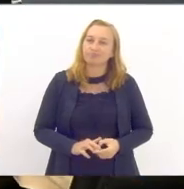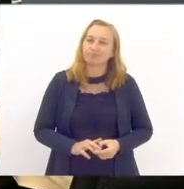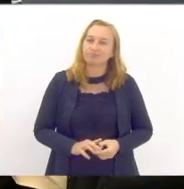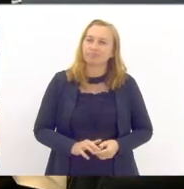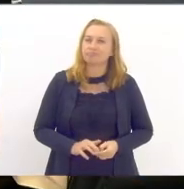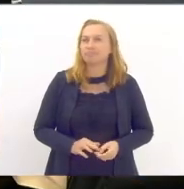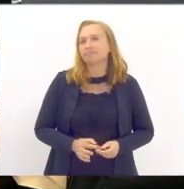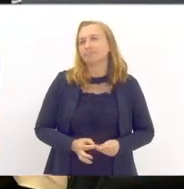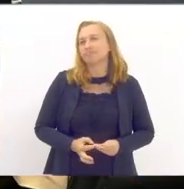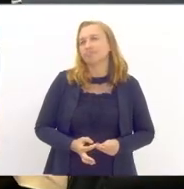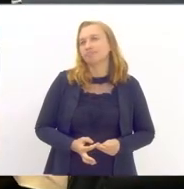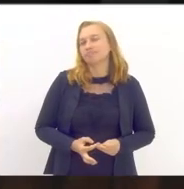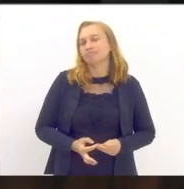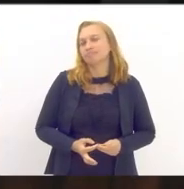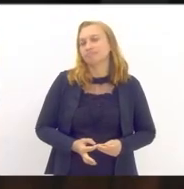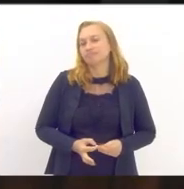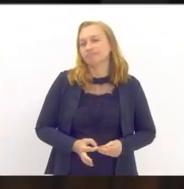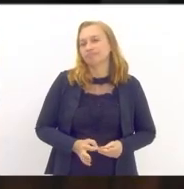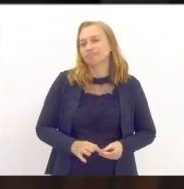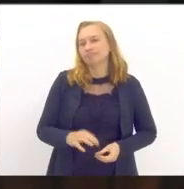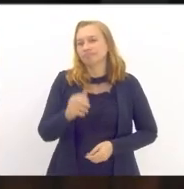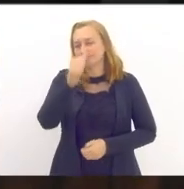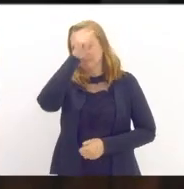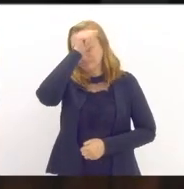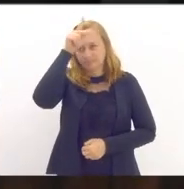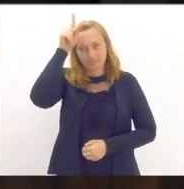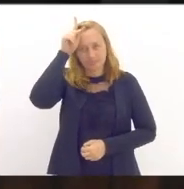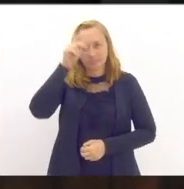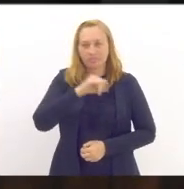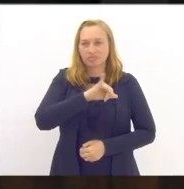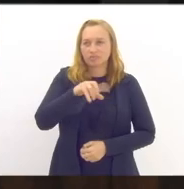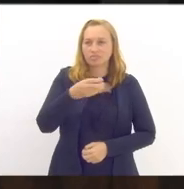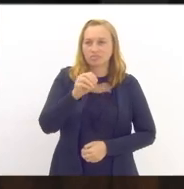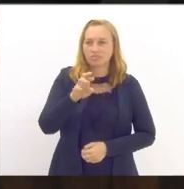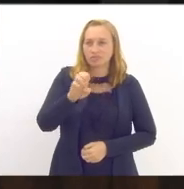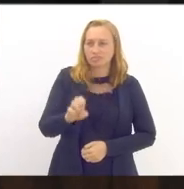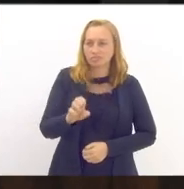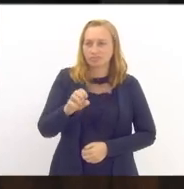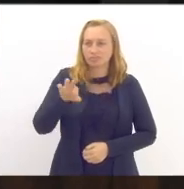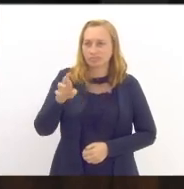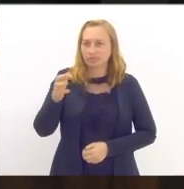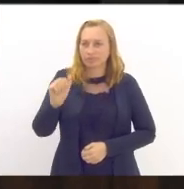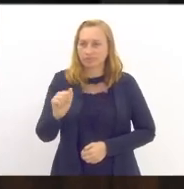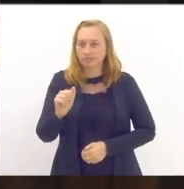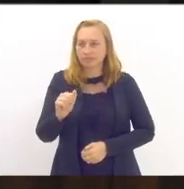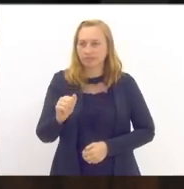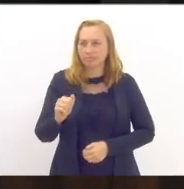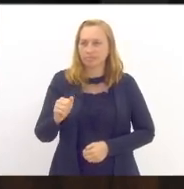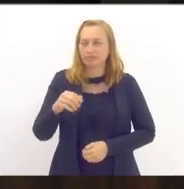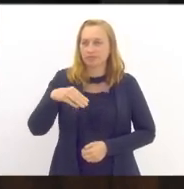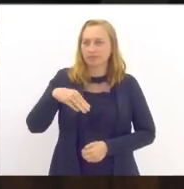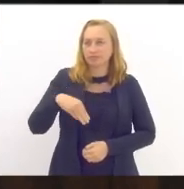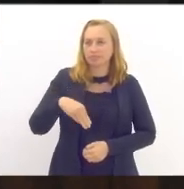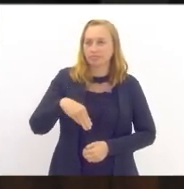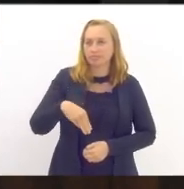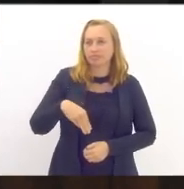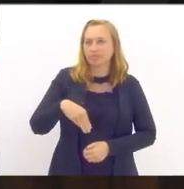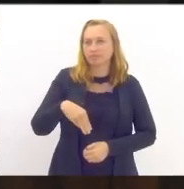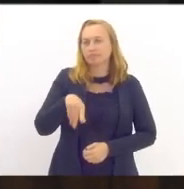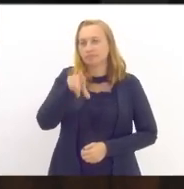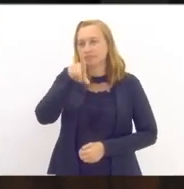Também aqui conosco o prefeito Jorge Miranda, da nossa querida Mesquita da Baixada